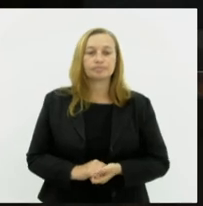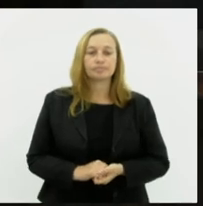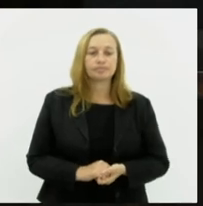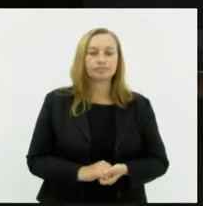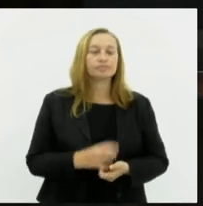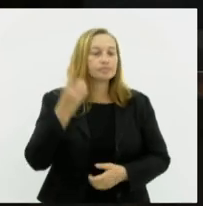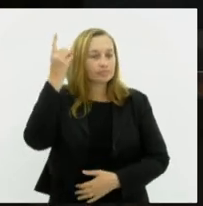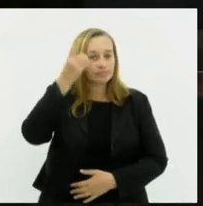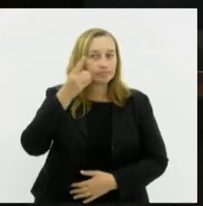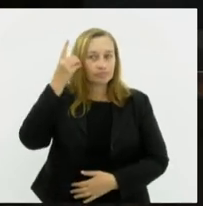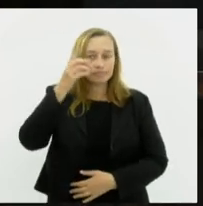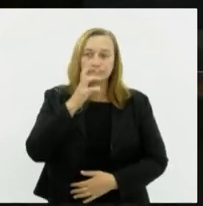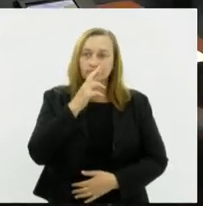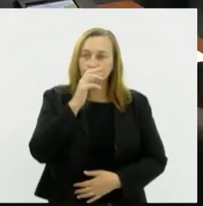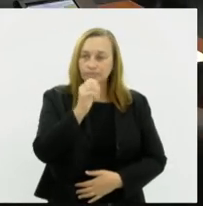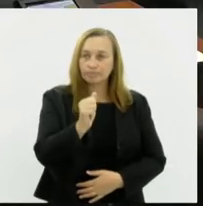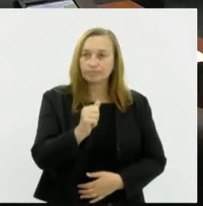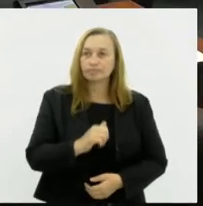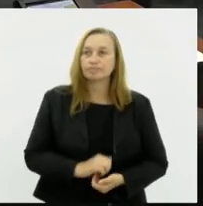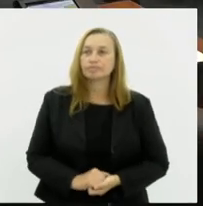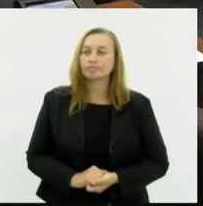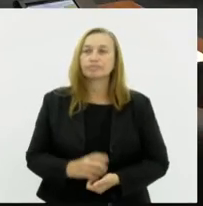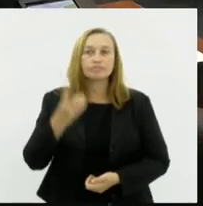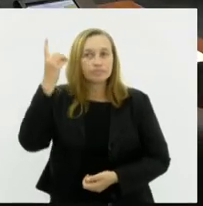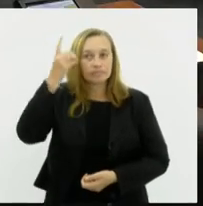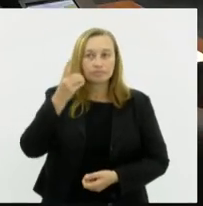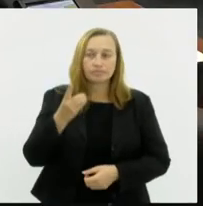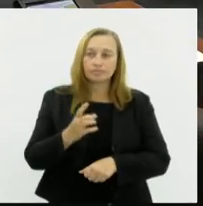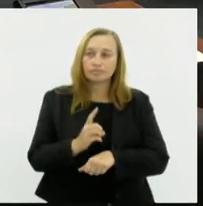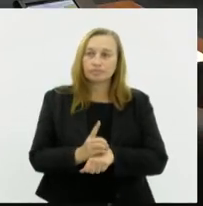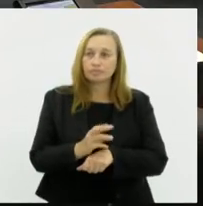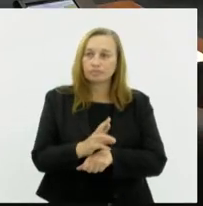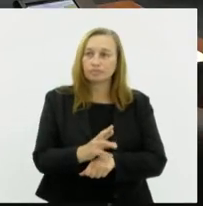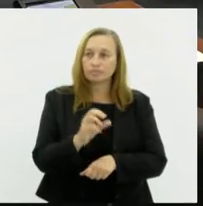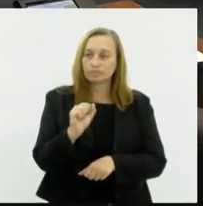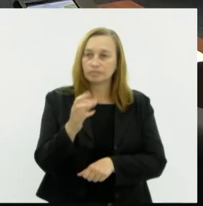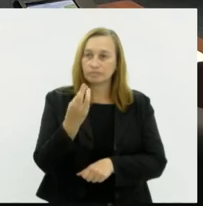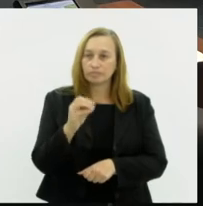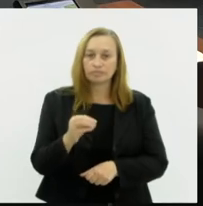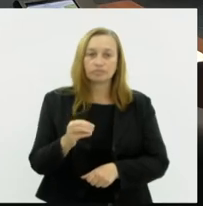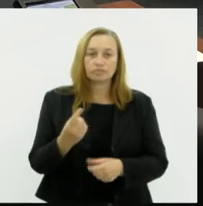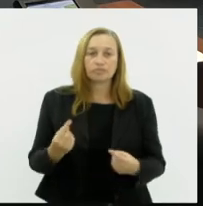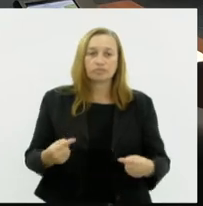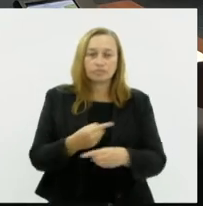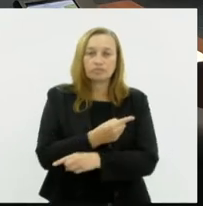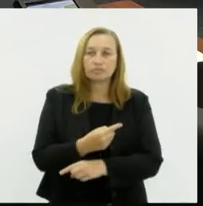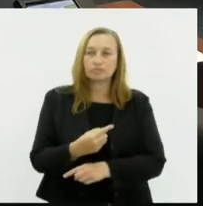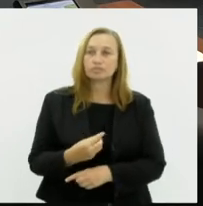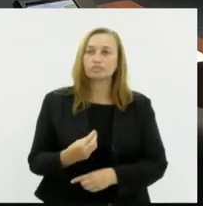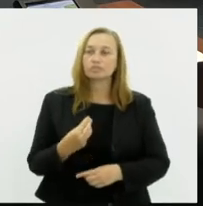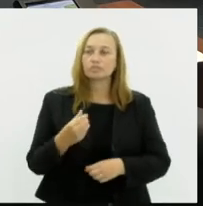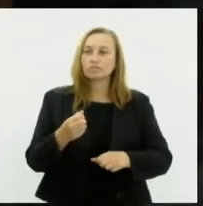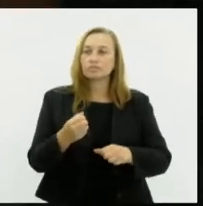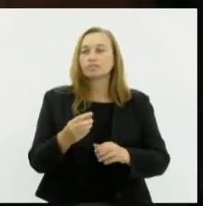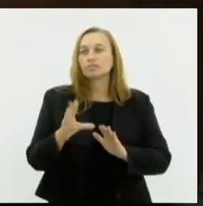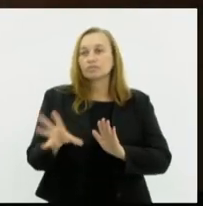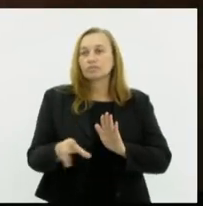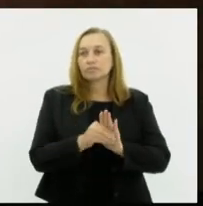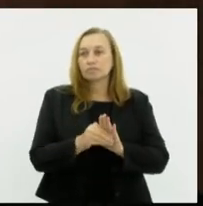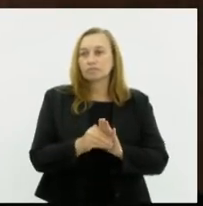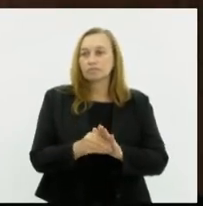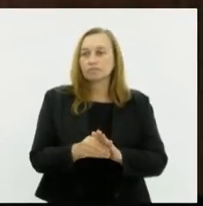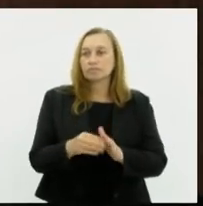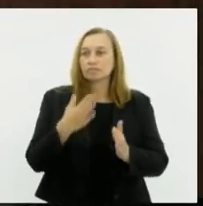Justiça, deputado Rodrigo Amorim. Deputado doutor Serginho. Parecer contrário às emendas, concluindo por